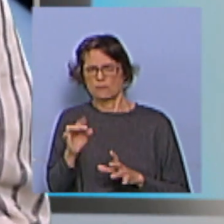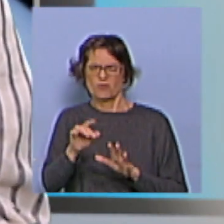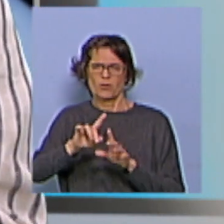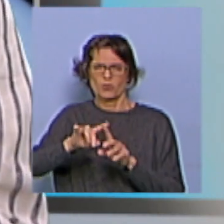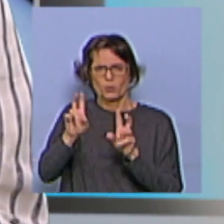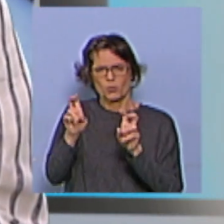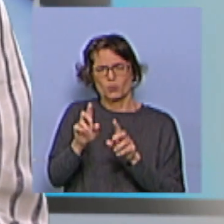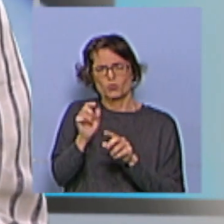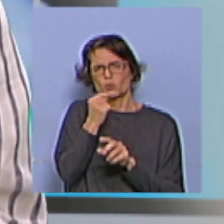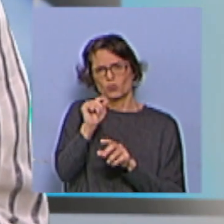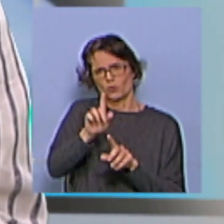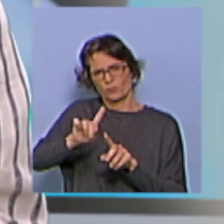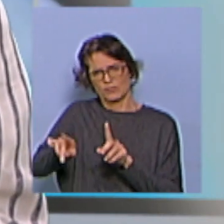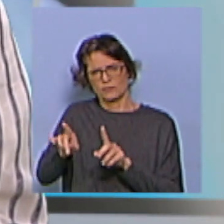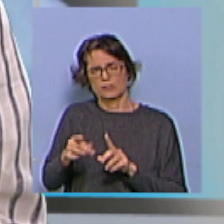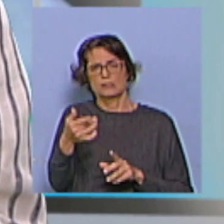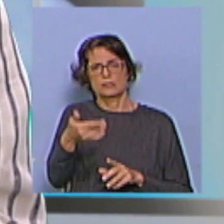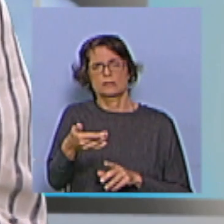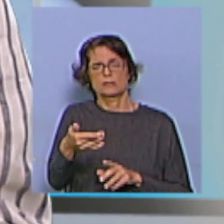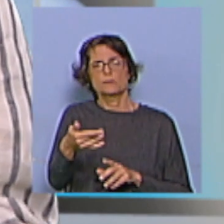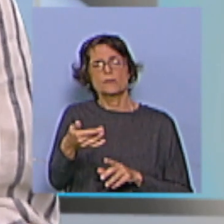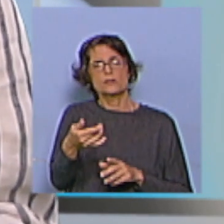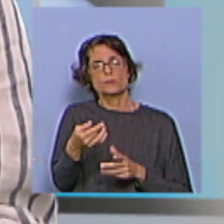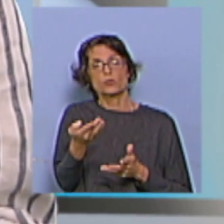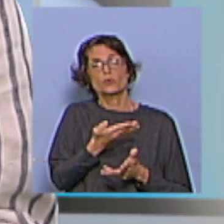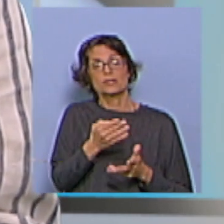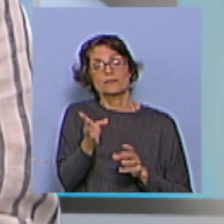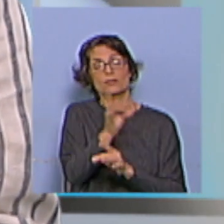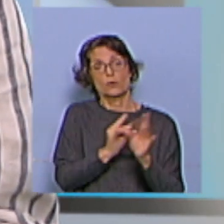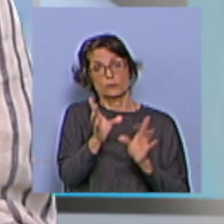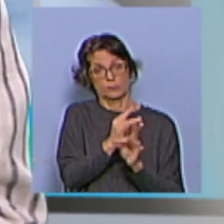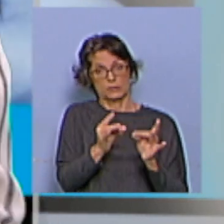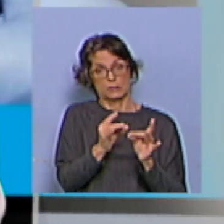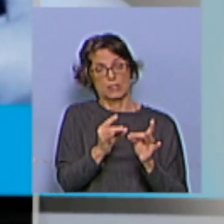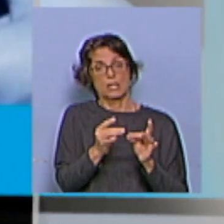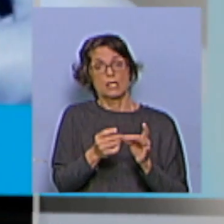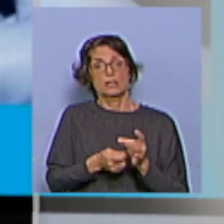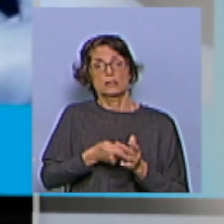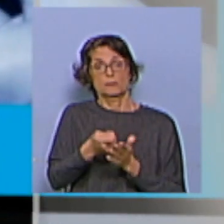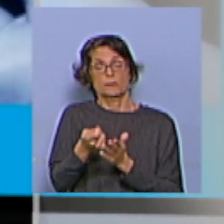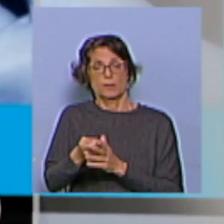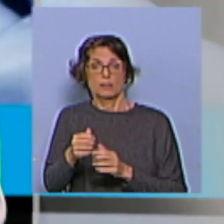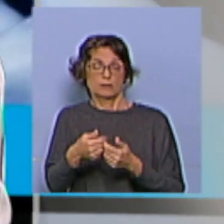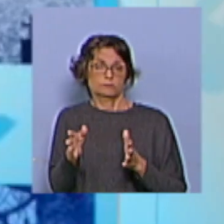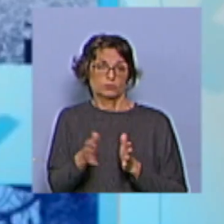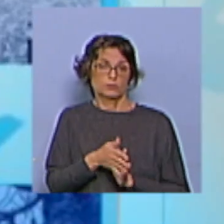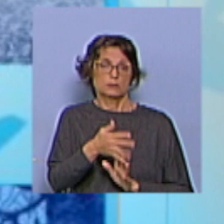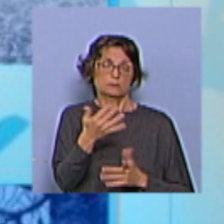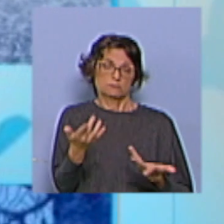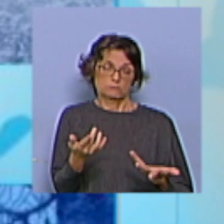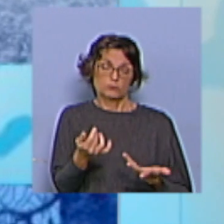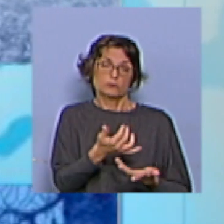embora para pagar, obviamente, por todos também, entre 28 e 58. Ou seja, temos aqui